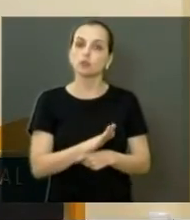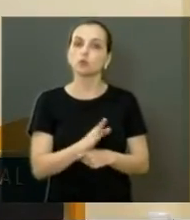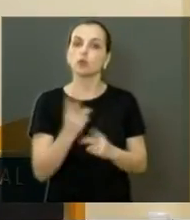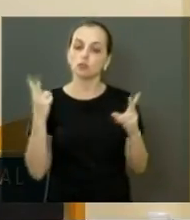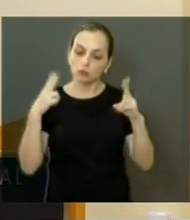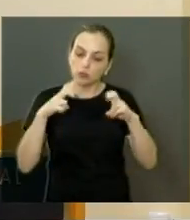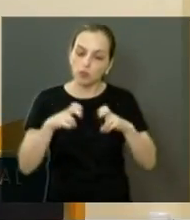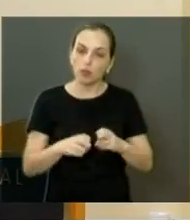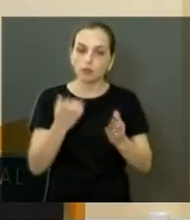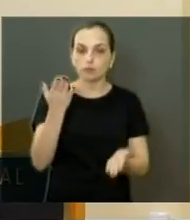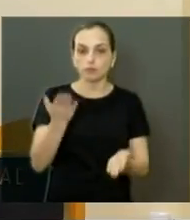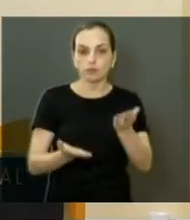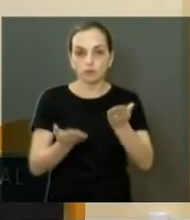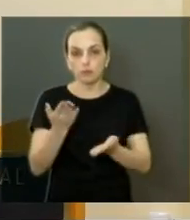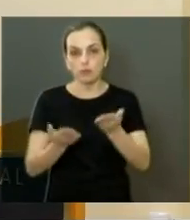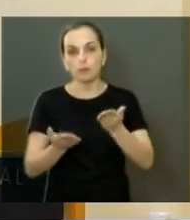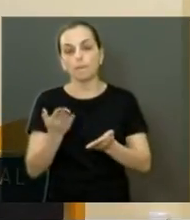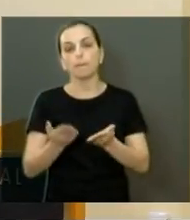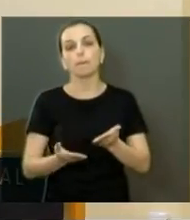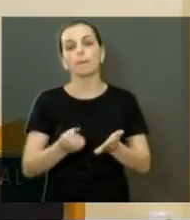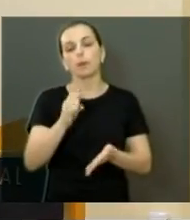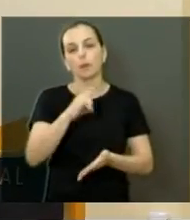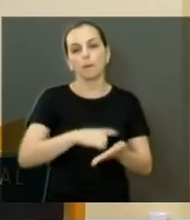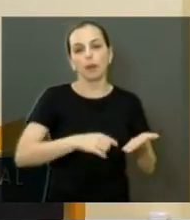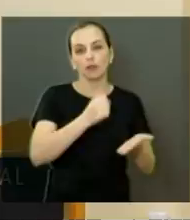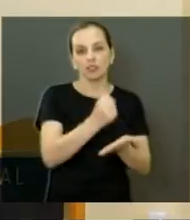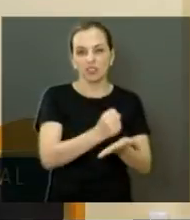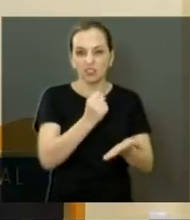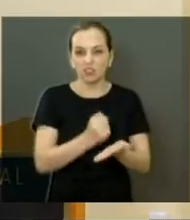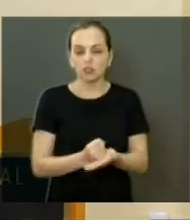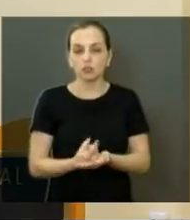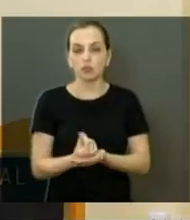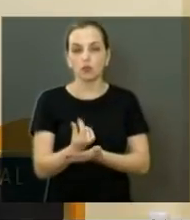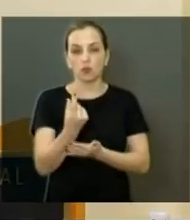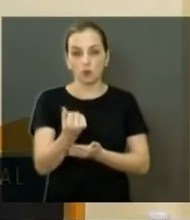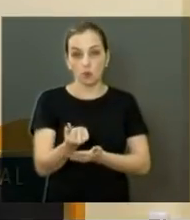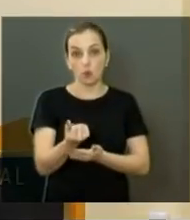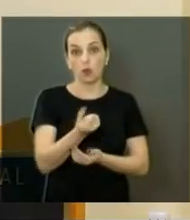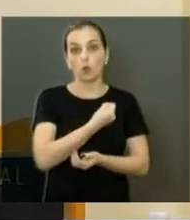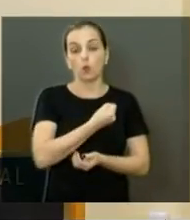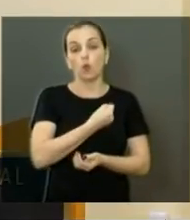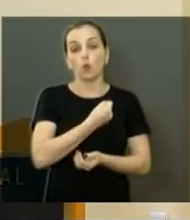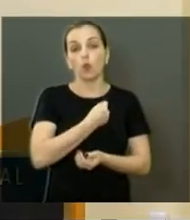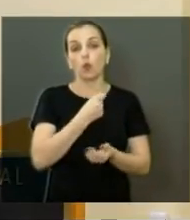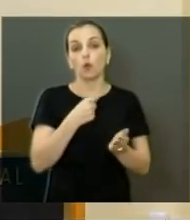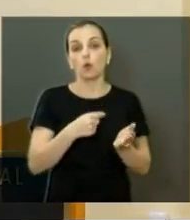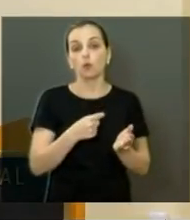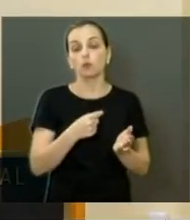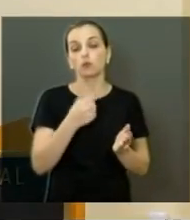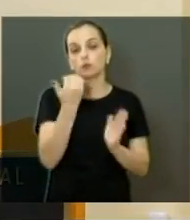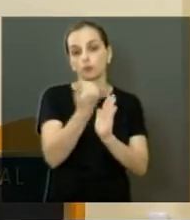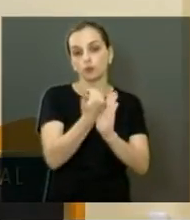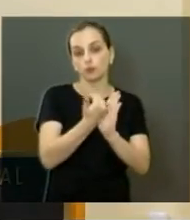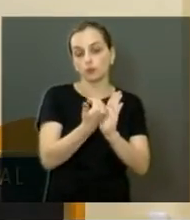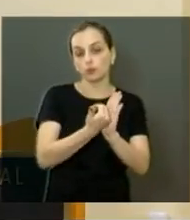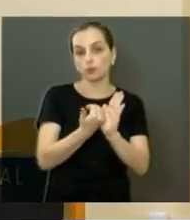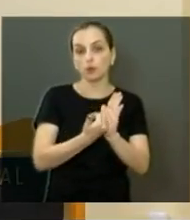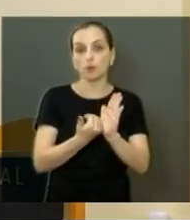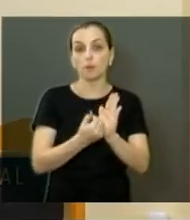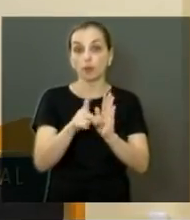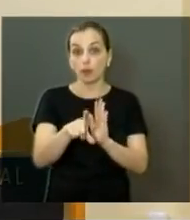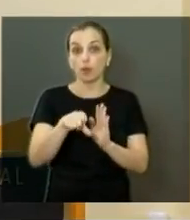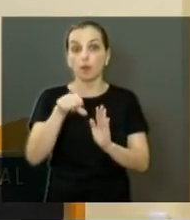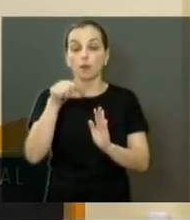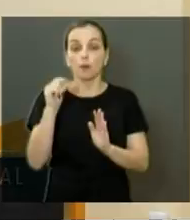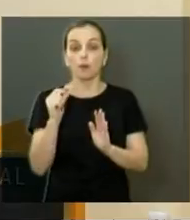quais decorreram de atas de registro de preços, cujos números estão mencionados nas relações, ressaltando que, em sua